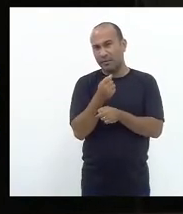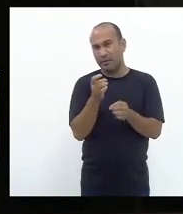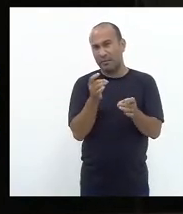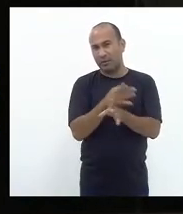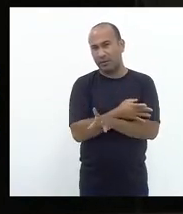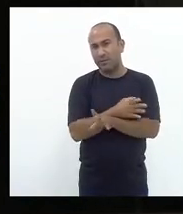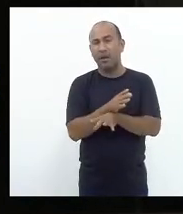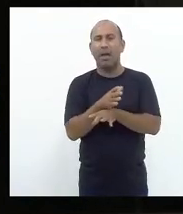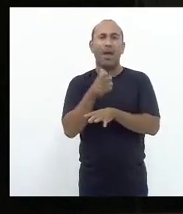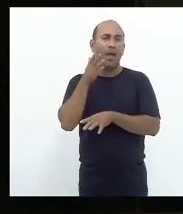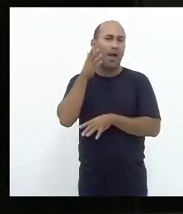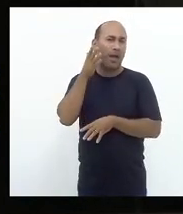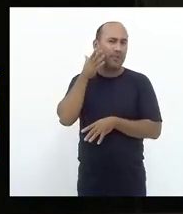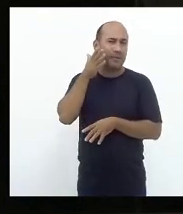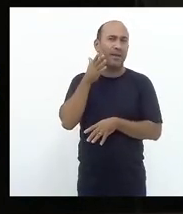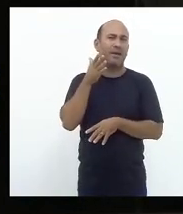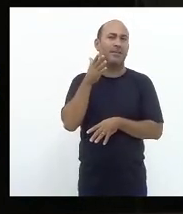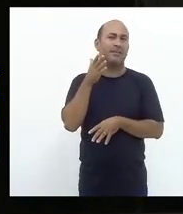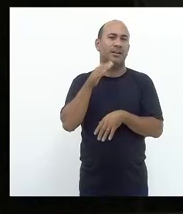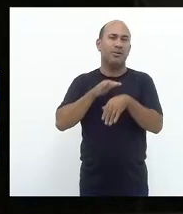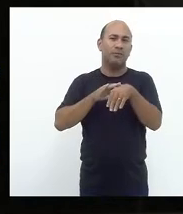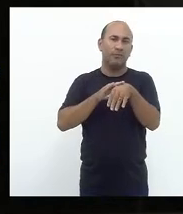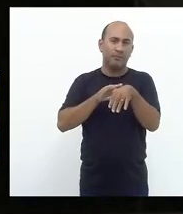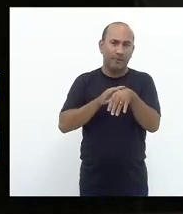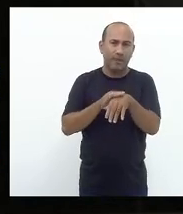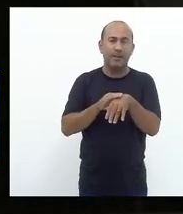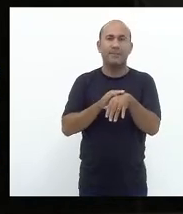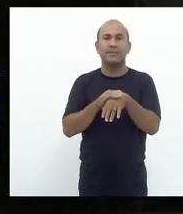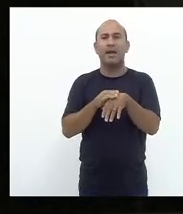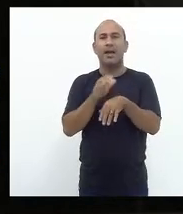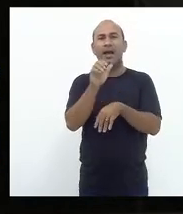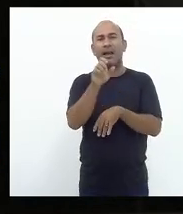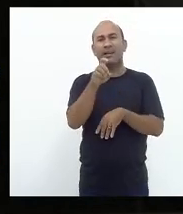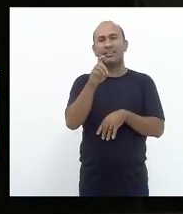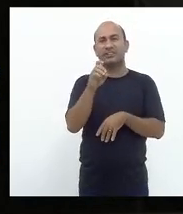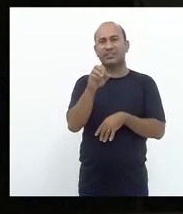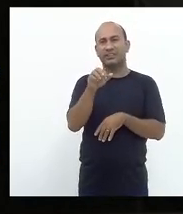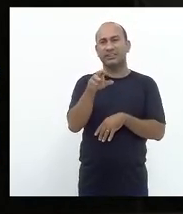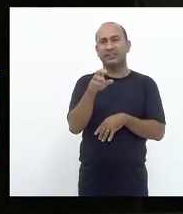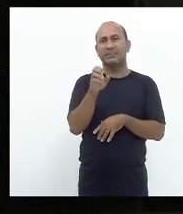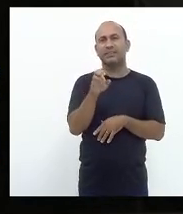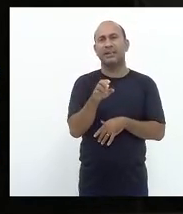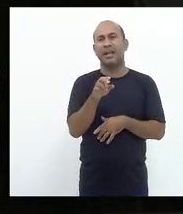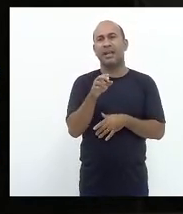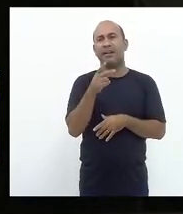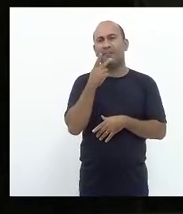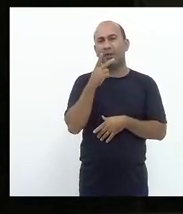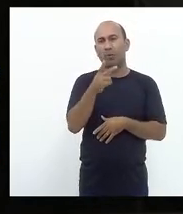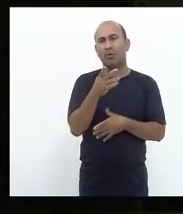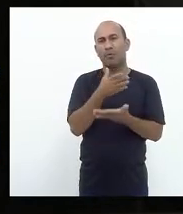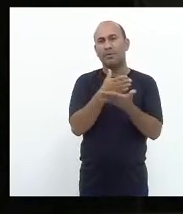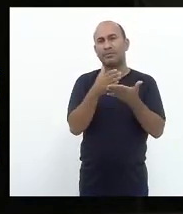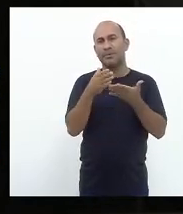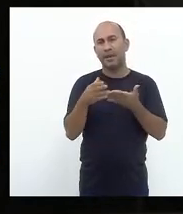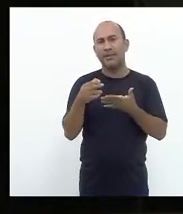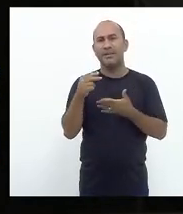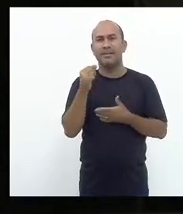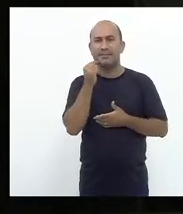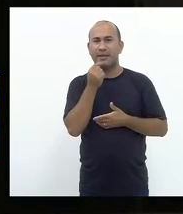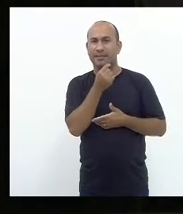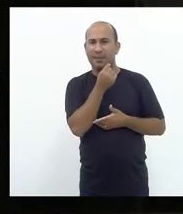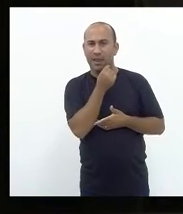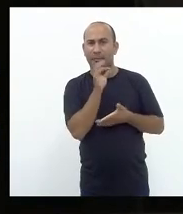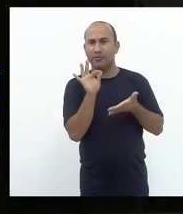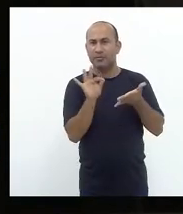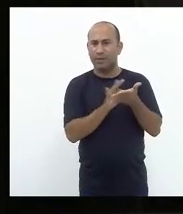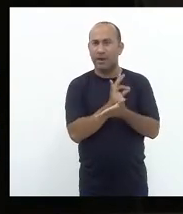conversa que o secretário Alexandre Valle me passou é que já iniciaria em setembro as inscrições